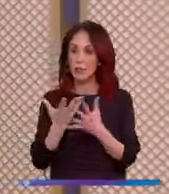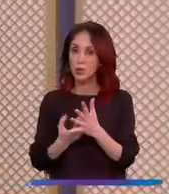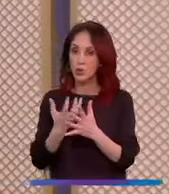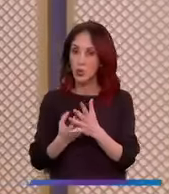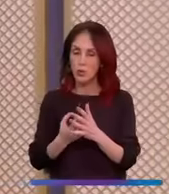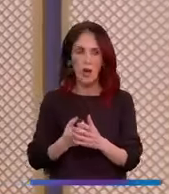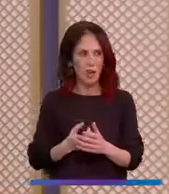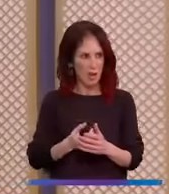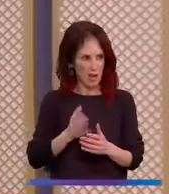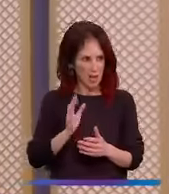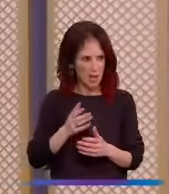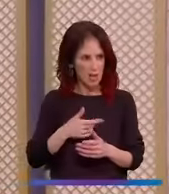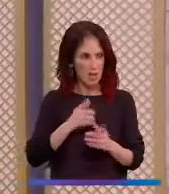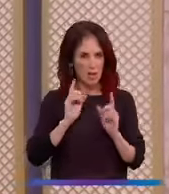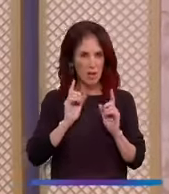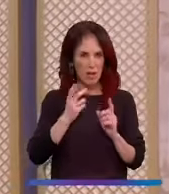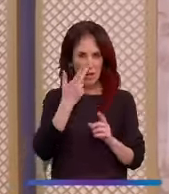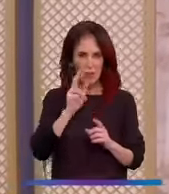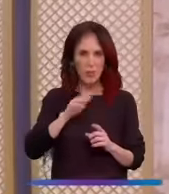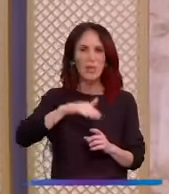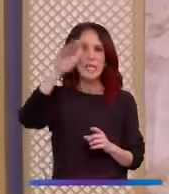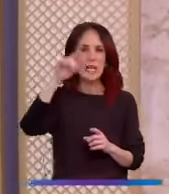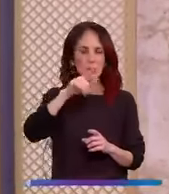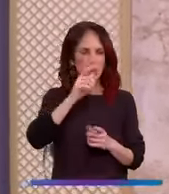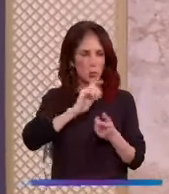Porque eu tinha 46 anos de descontos. Ah, já tinha 46 anos de descontos. Então reformou-se com que idade?